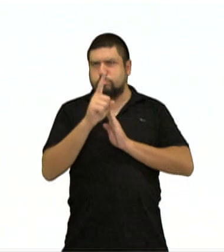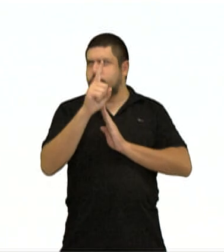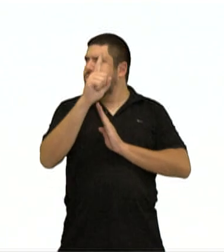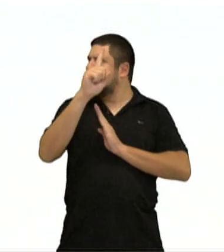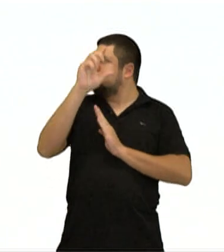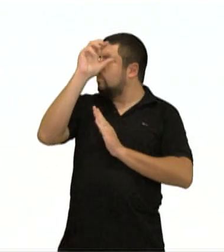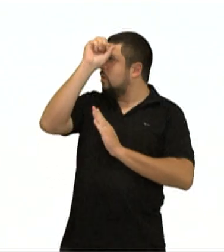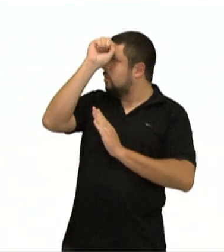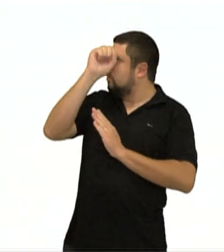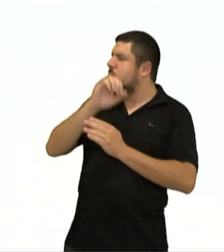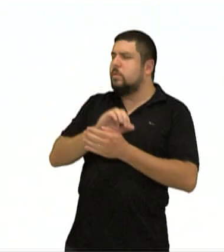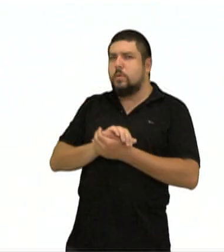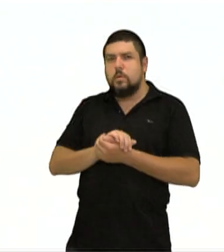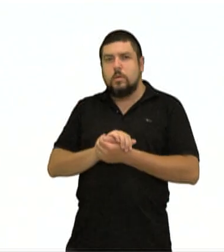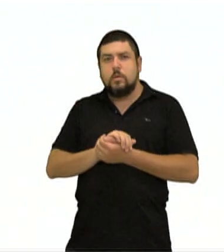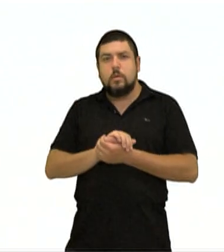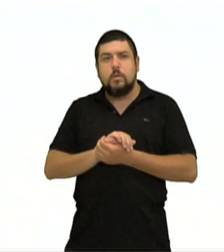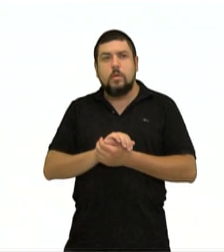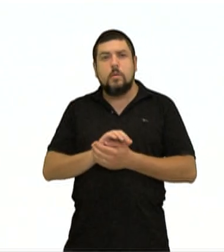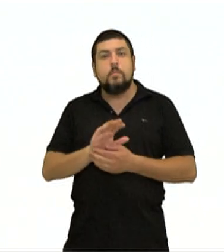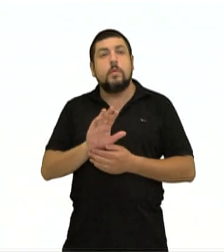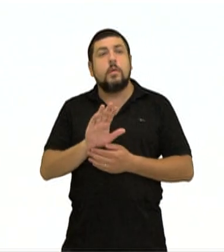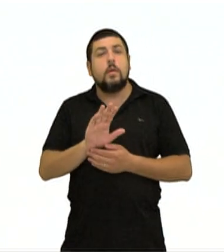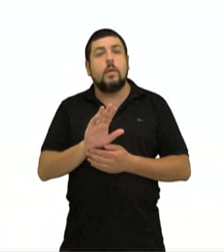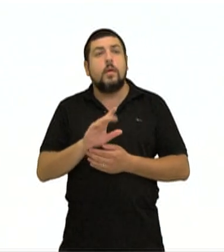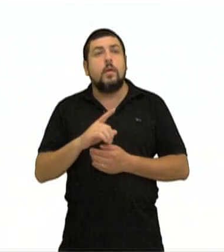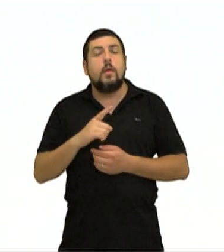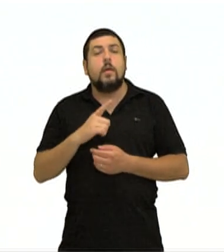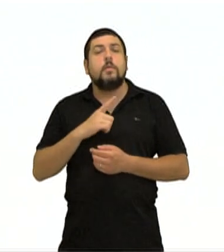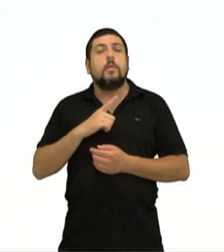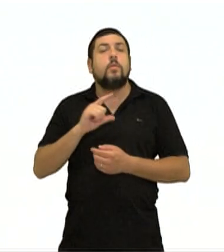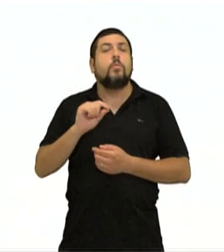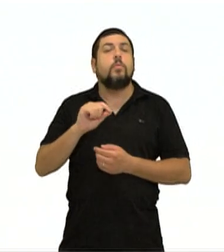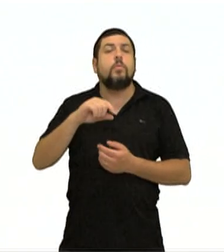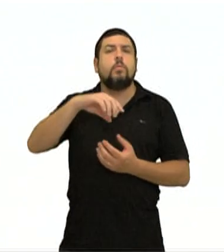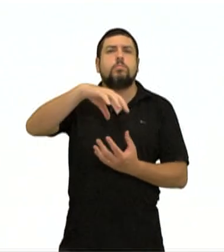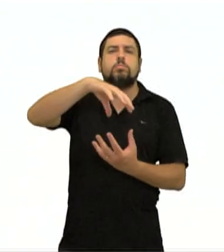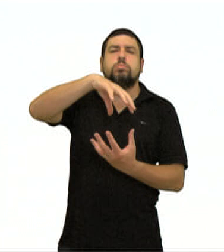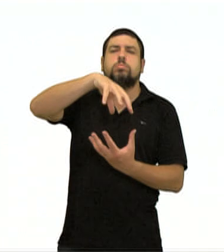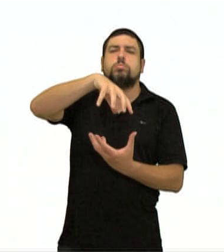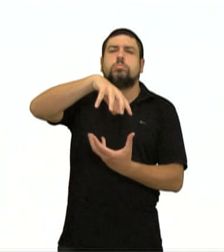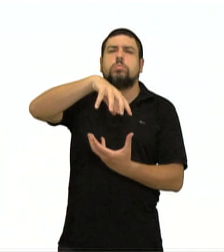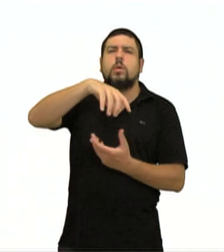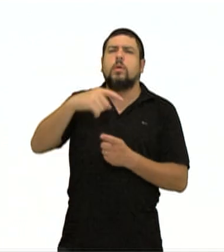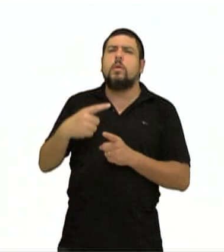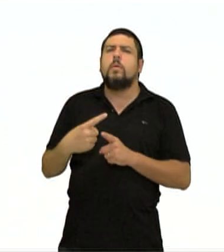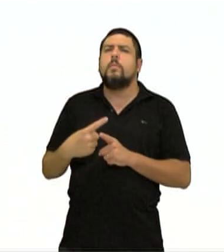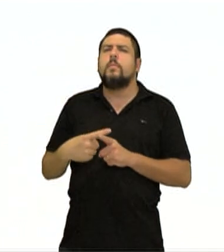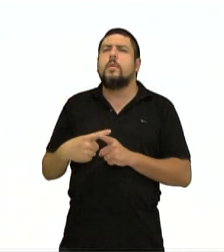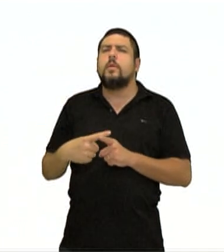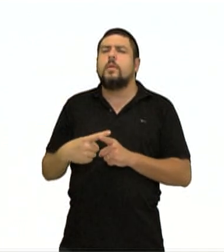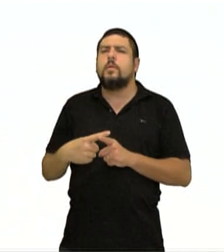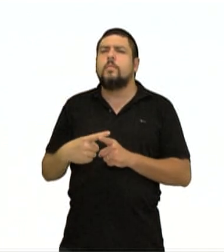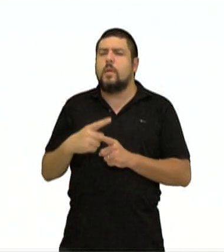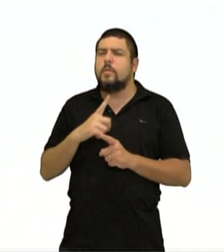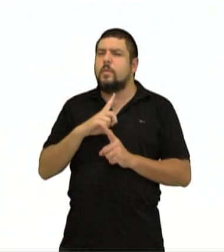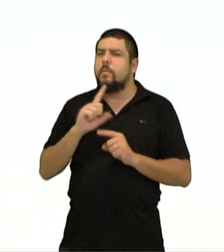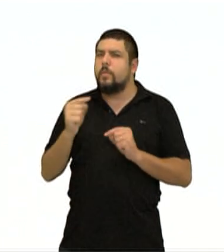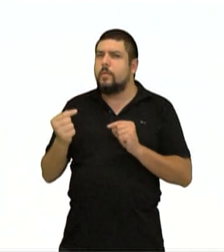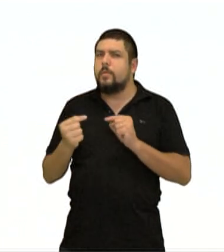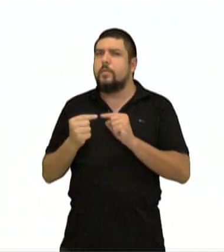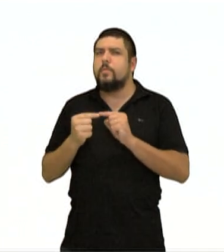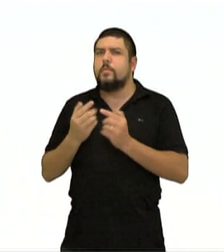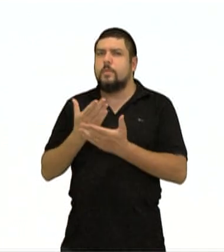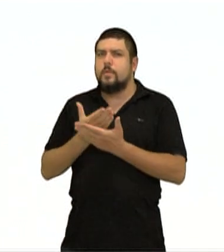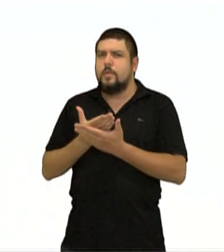porque tem isso mesmo, planeta Terra nessa imagem. Ah, tem relação. Você